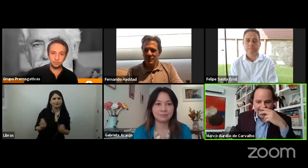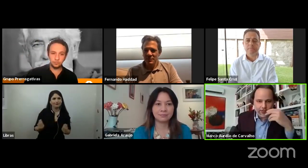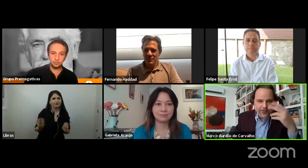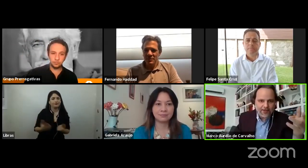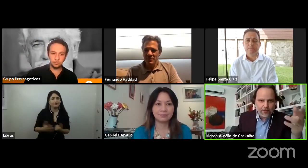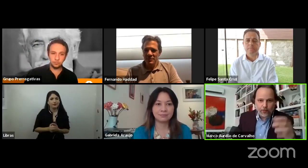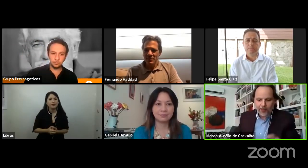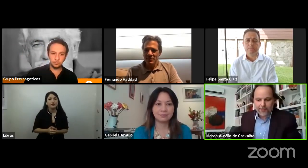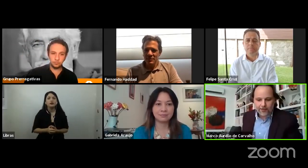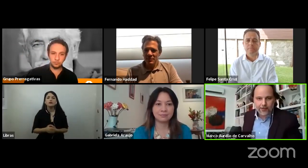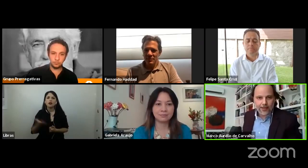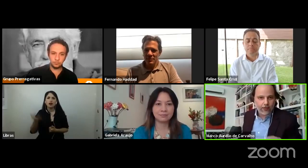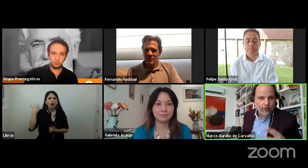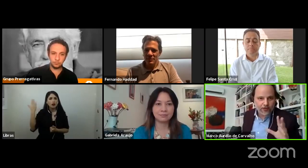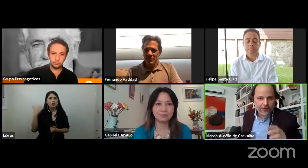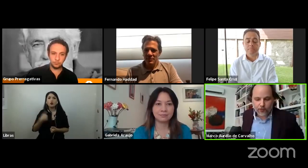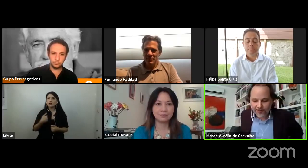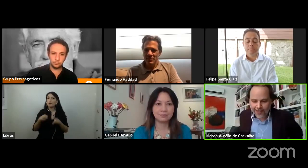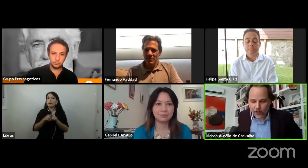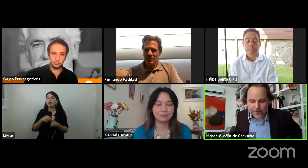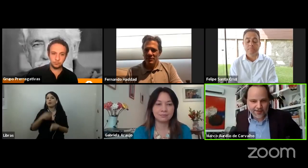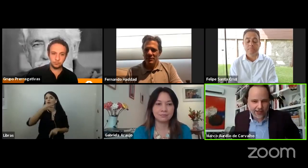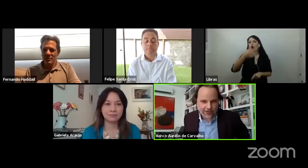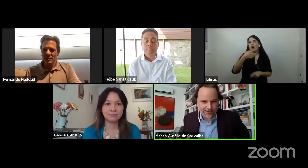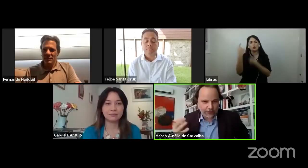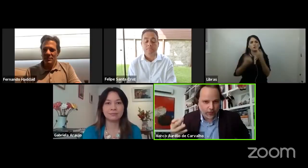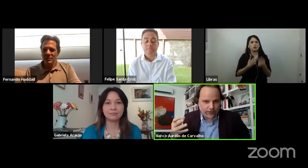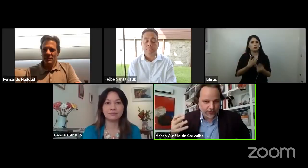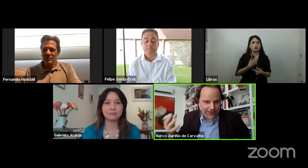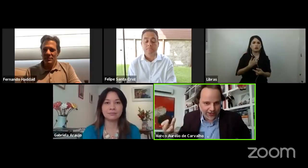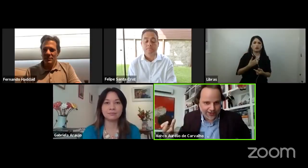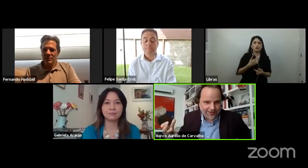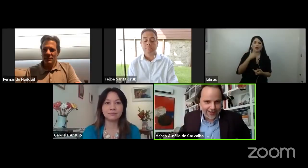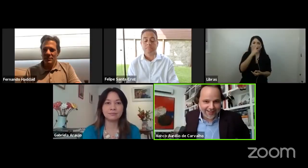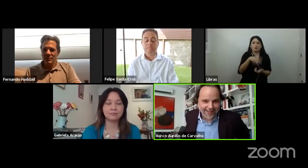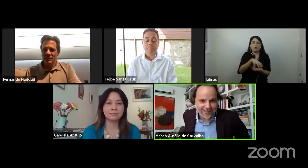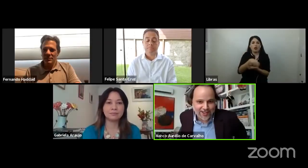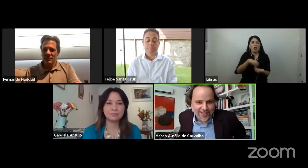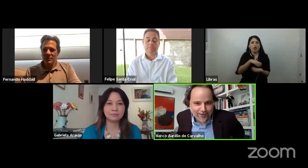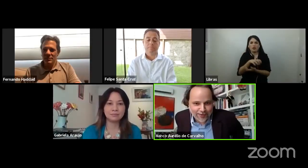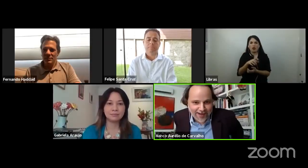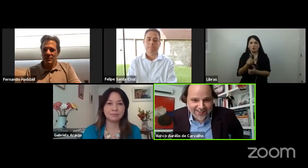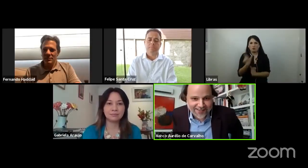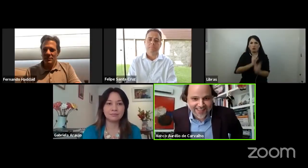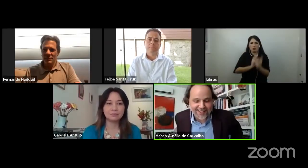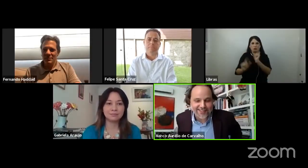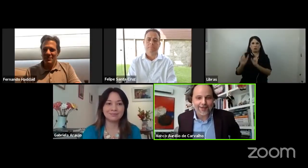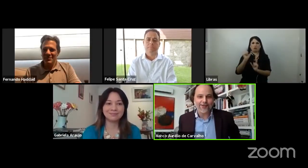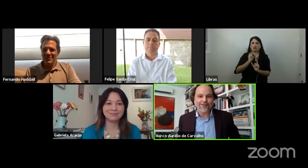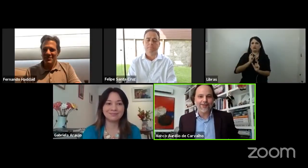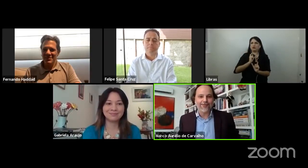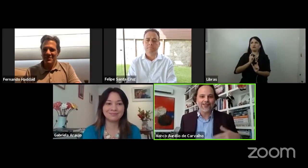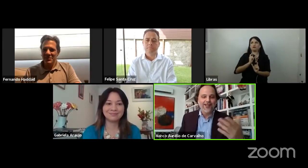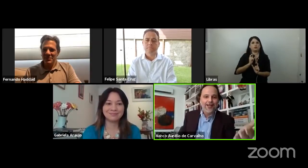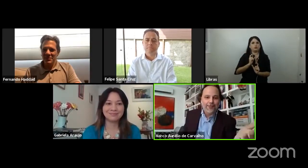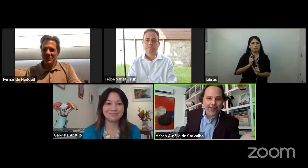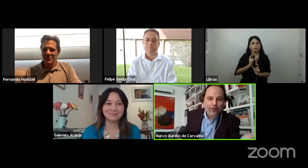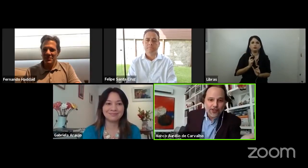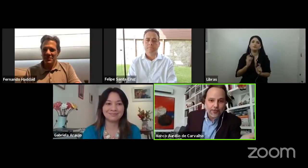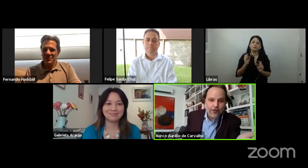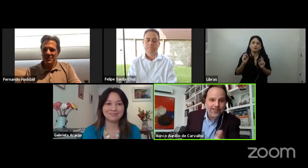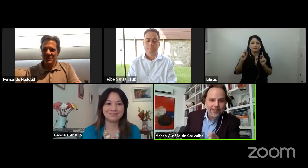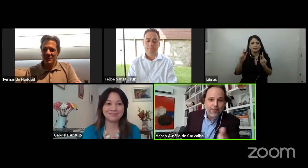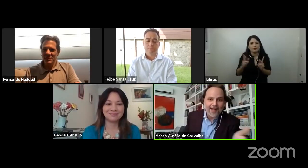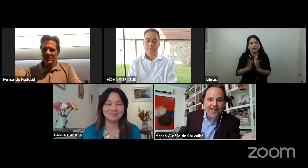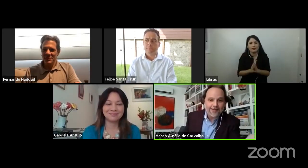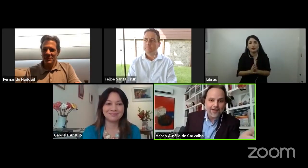dei uma declaração que também foi polêmica, algumas pessoas mandaram algumas mensagens não tão gentis, né? A gente está acostumado quando a gente defende o que defende, porque